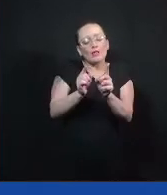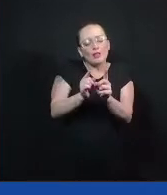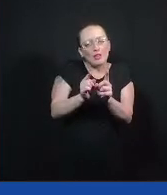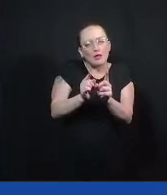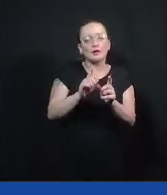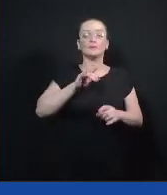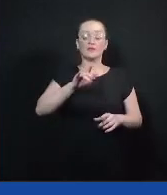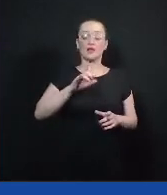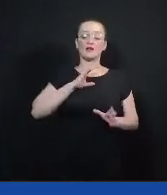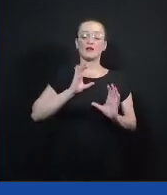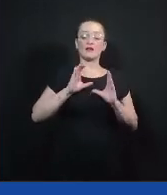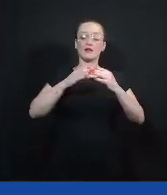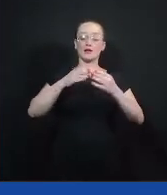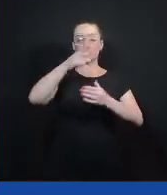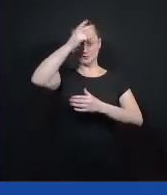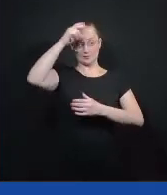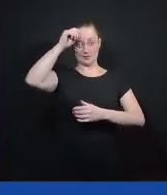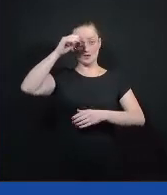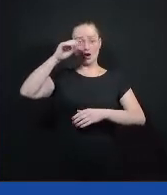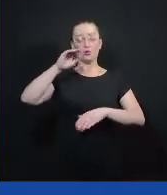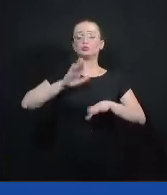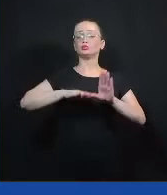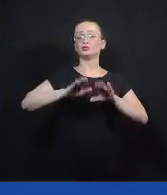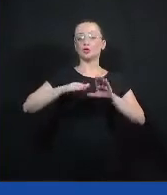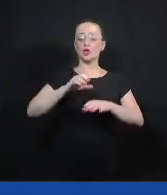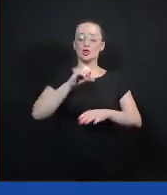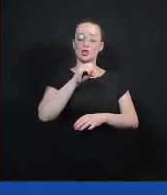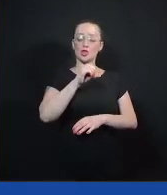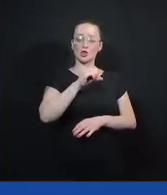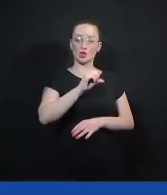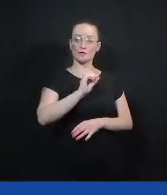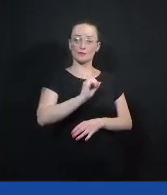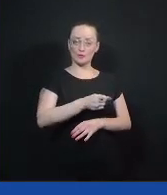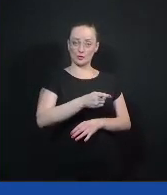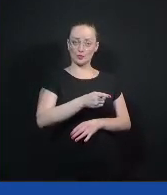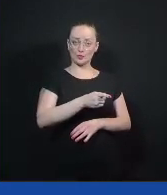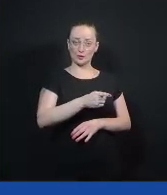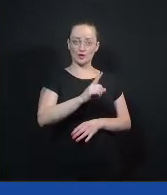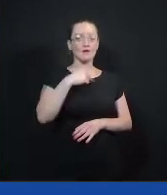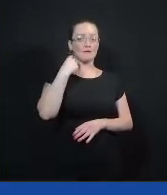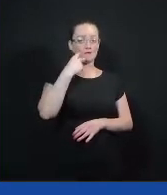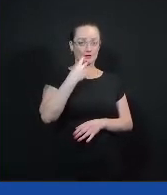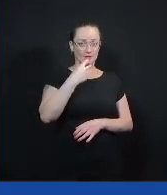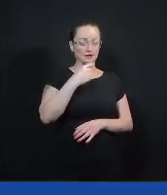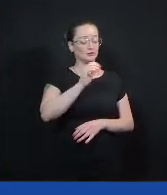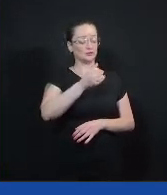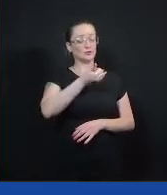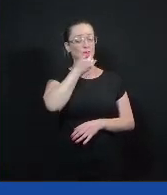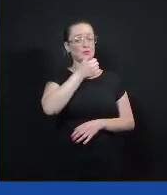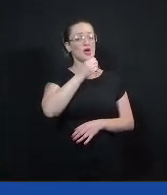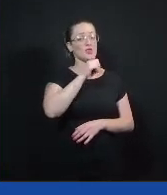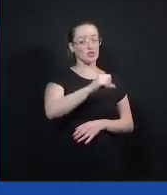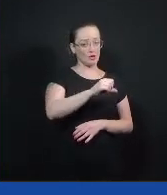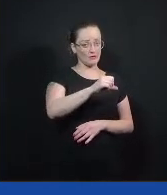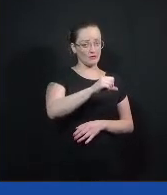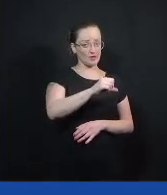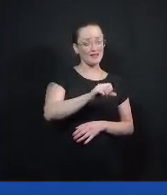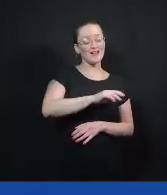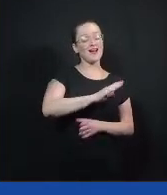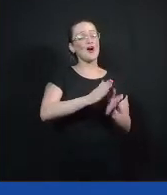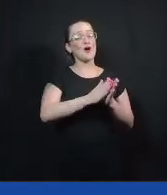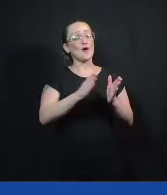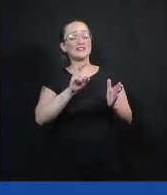câmaras municipais, elas variam. É de 9, que é o número mínimo de vereadores, a 55, que é o número máximo. E,